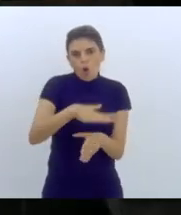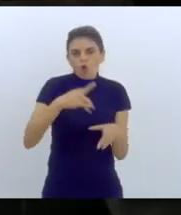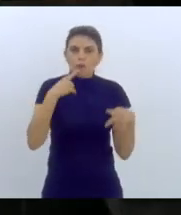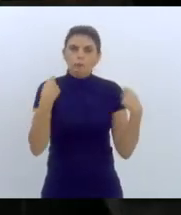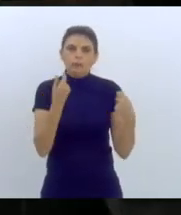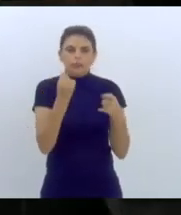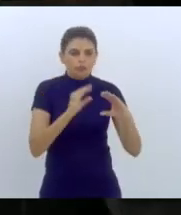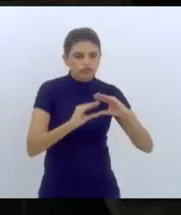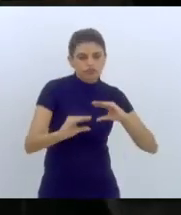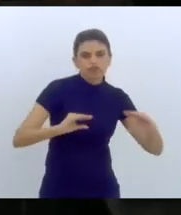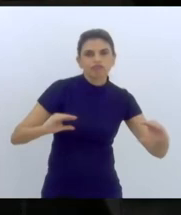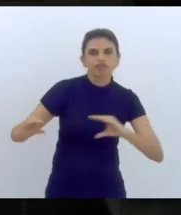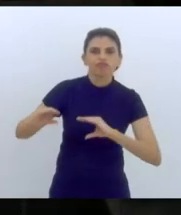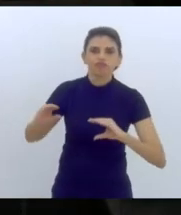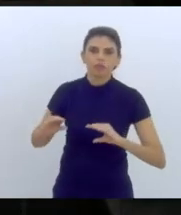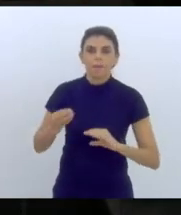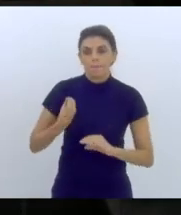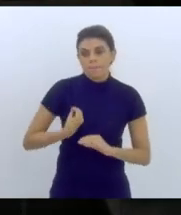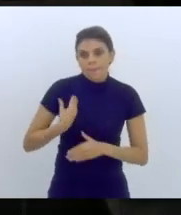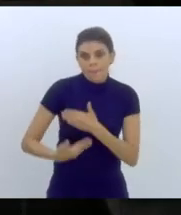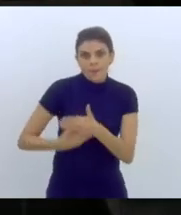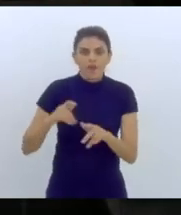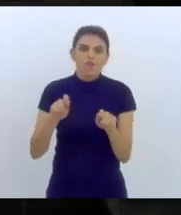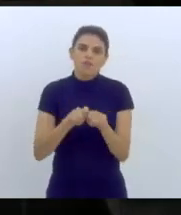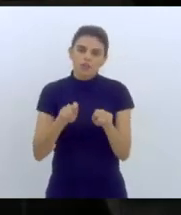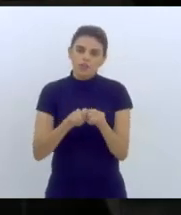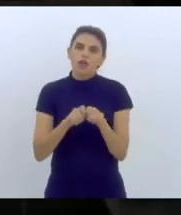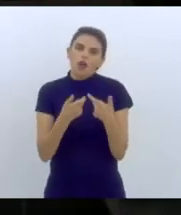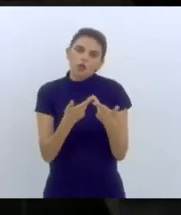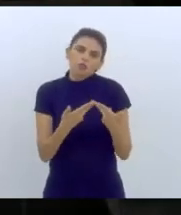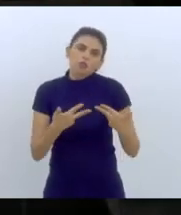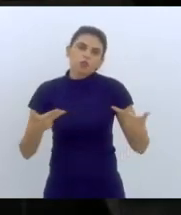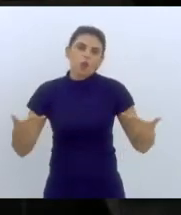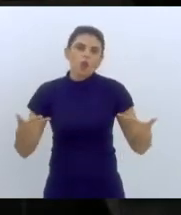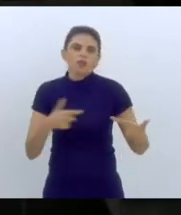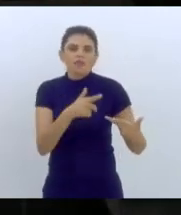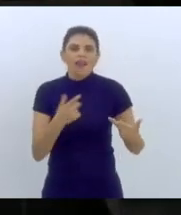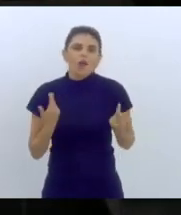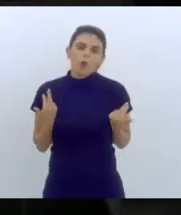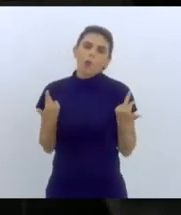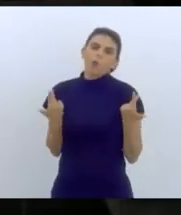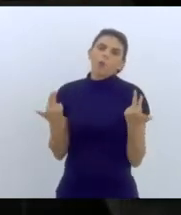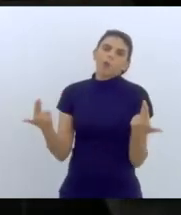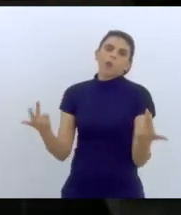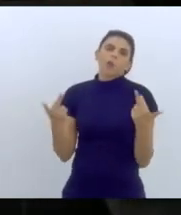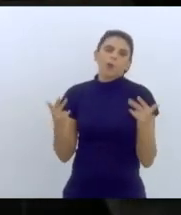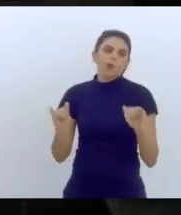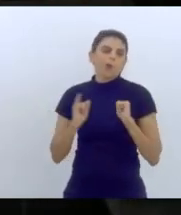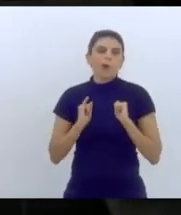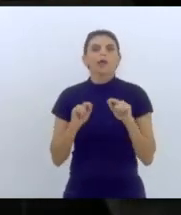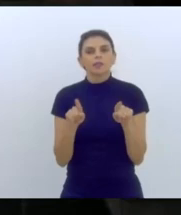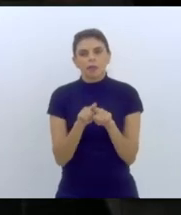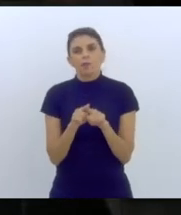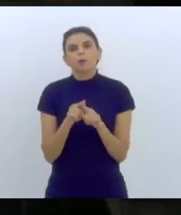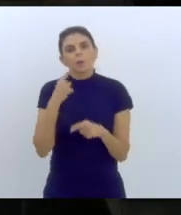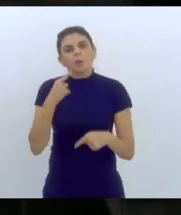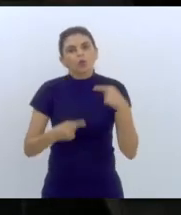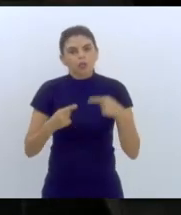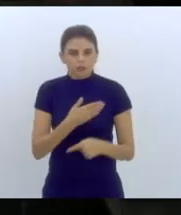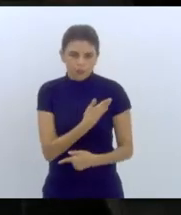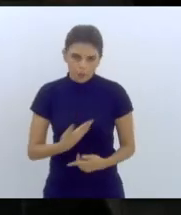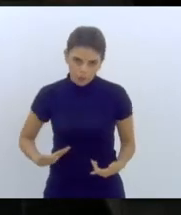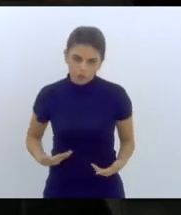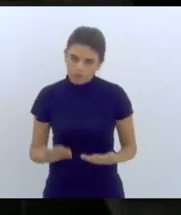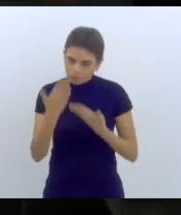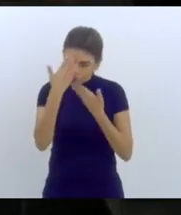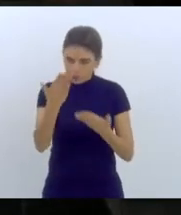de recursos para fazer frente às mazelas que vivemos hoje em termos de políticas públicas.